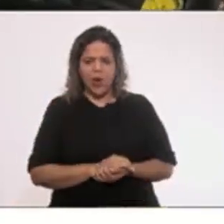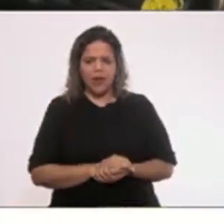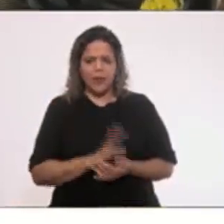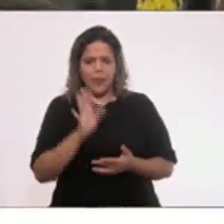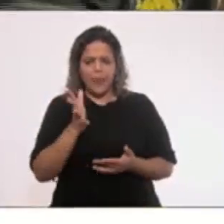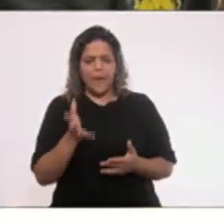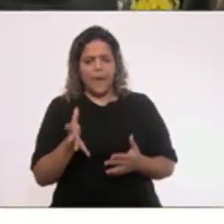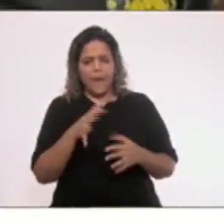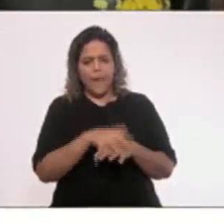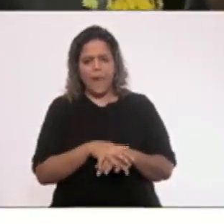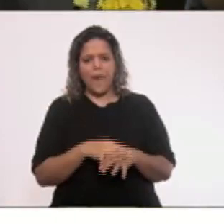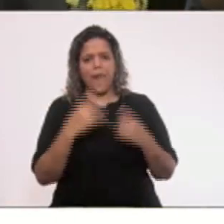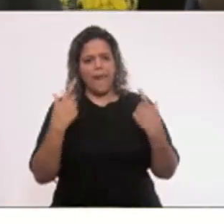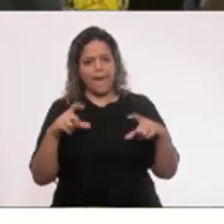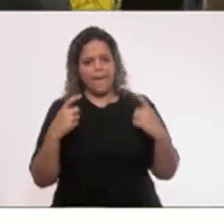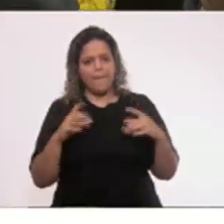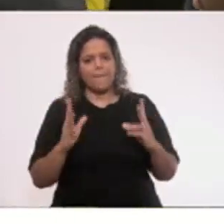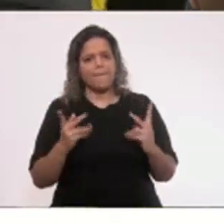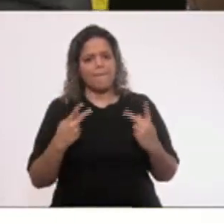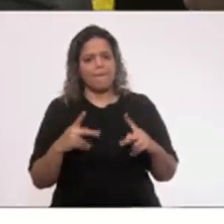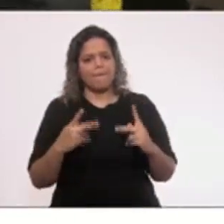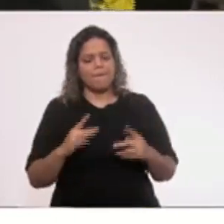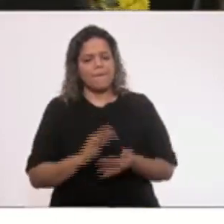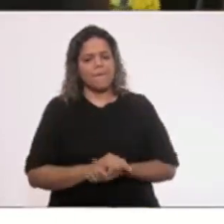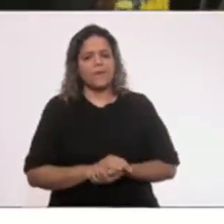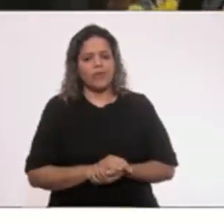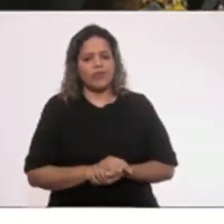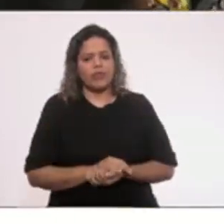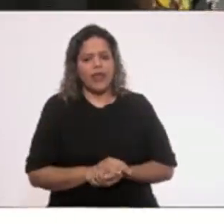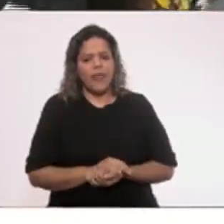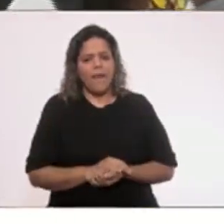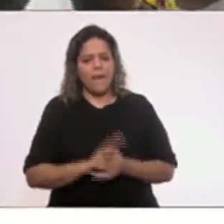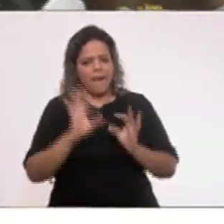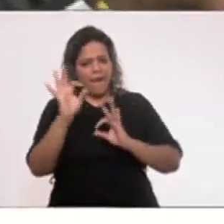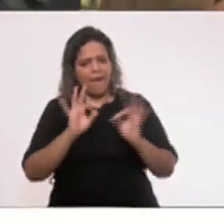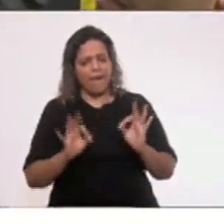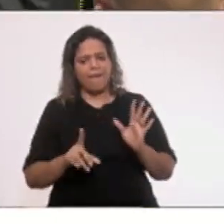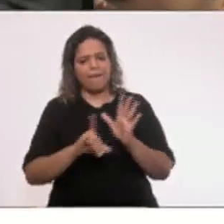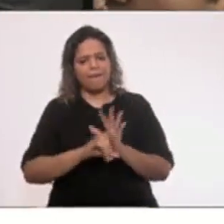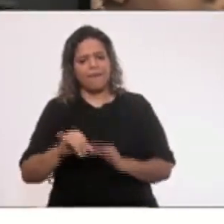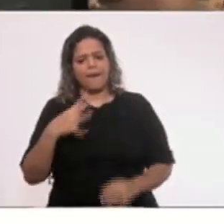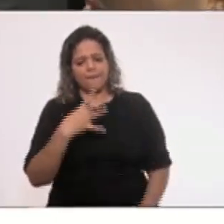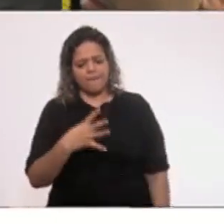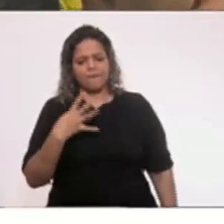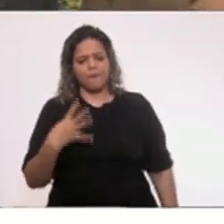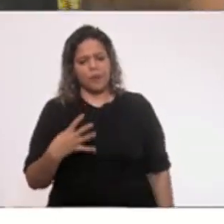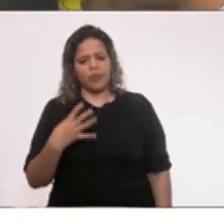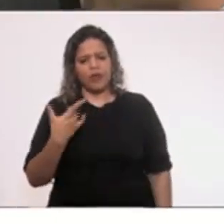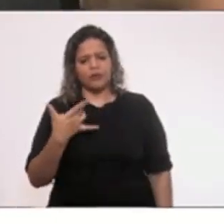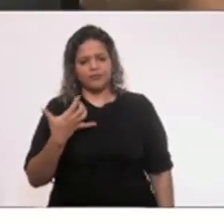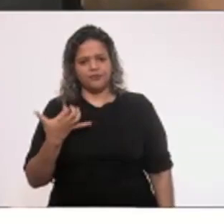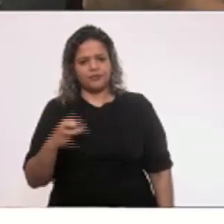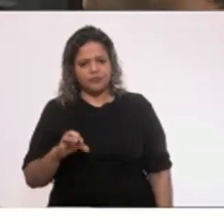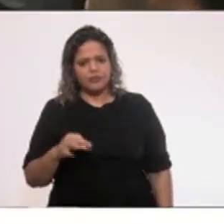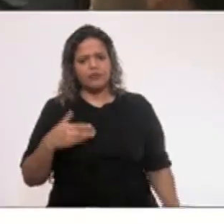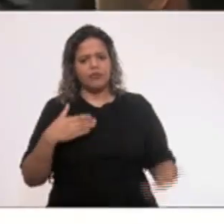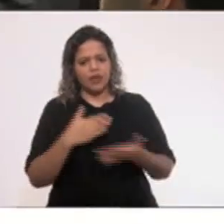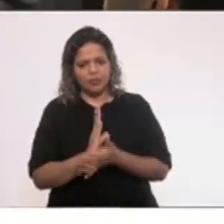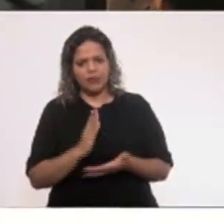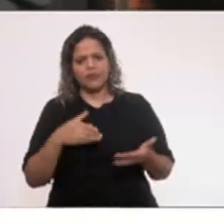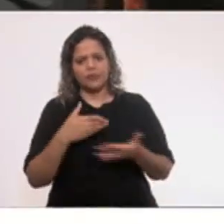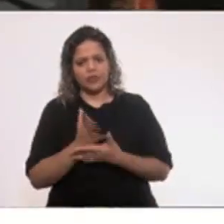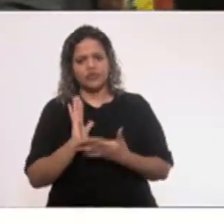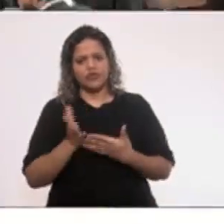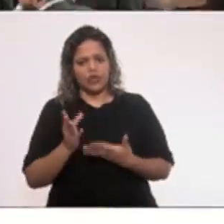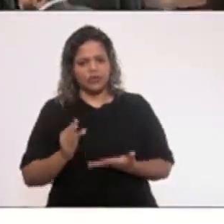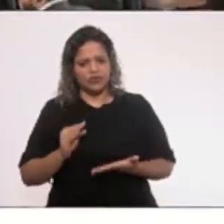inclusão em pauta, parágrafo 3º do artigo 47. Projeto de lei 414/2019. Senhores que aprovam, eles estão aprovados. Já está